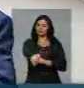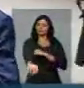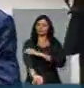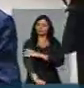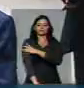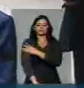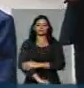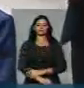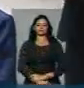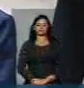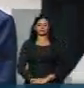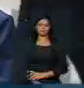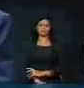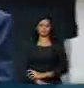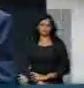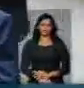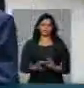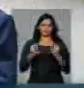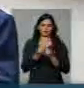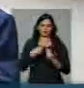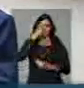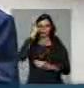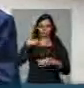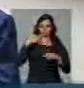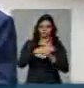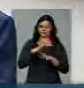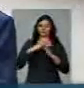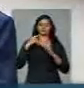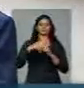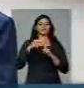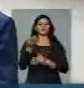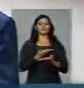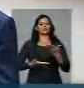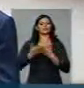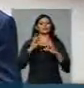daqueles representantes da igreja que vão naturalmente compartilhar das expectativas.